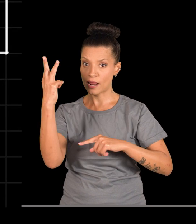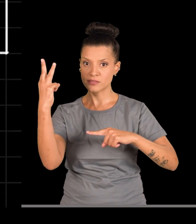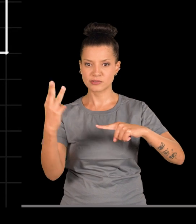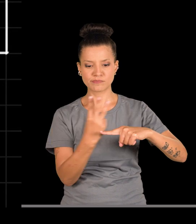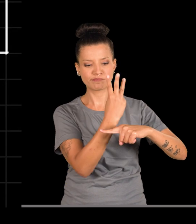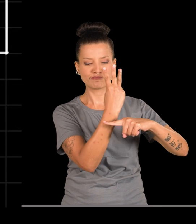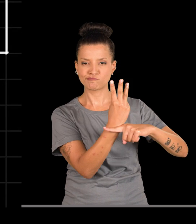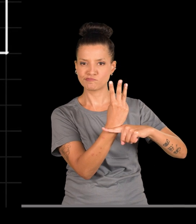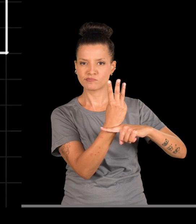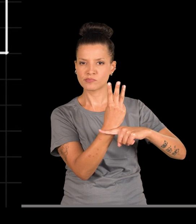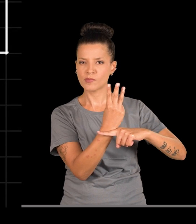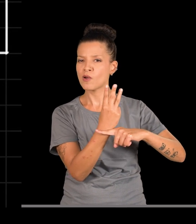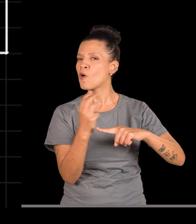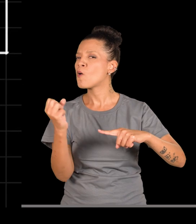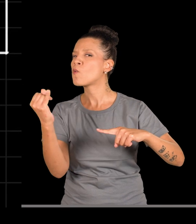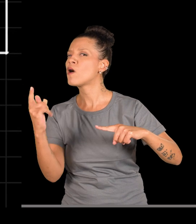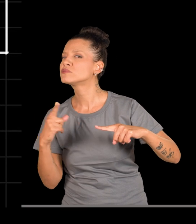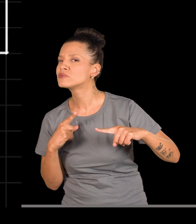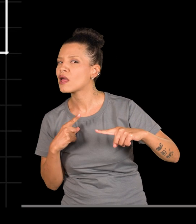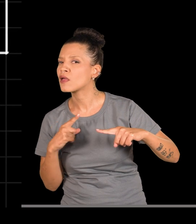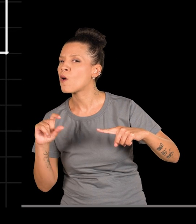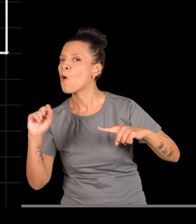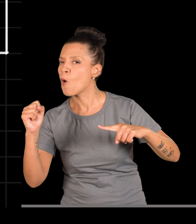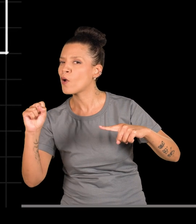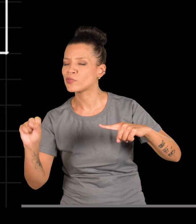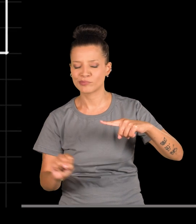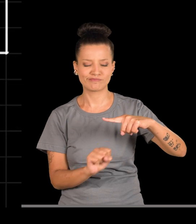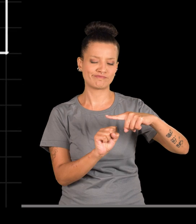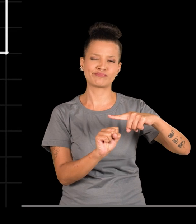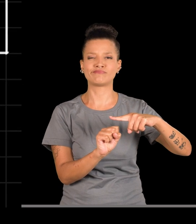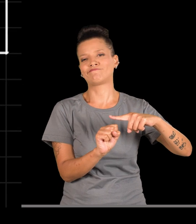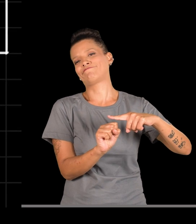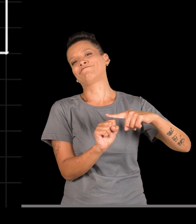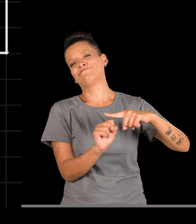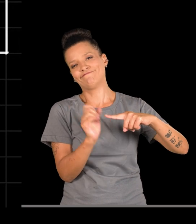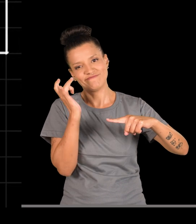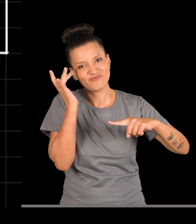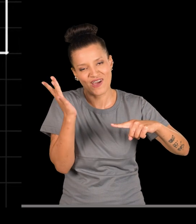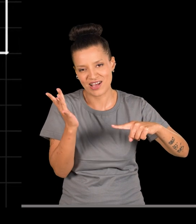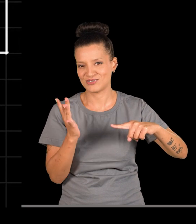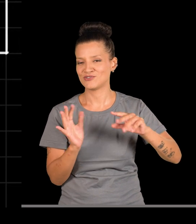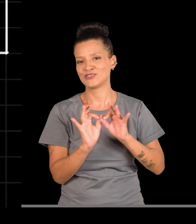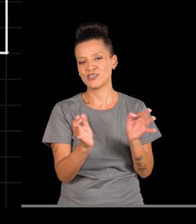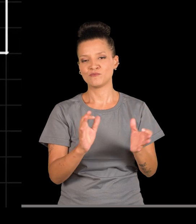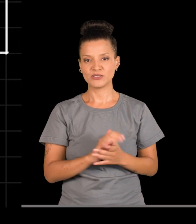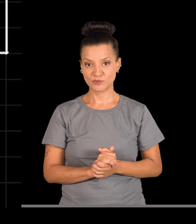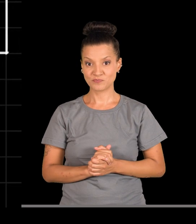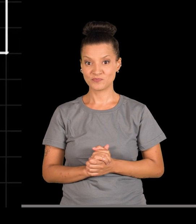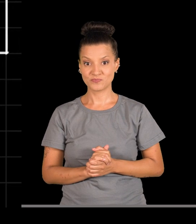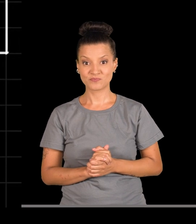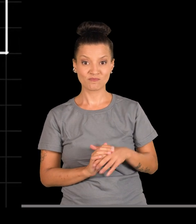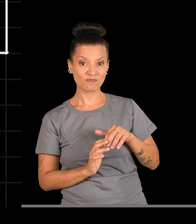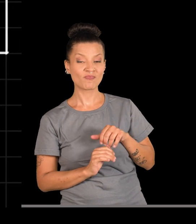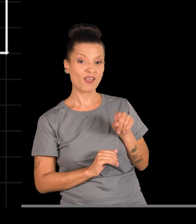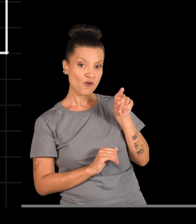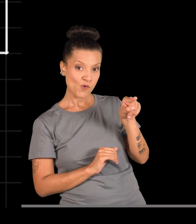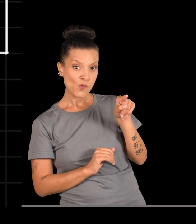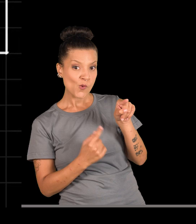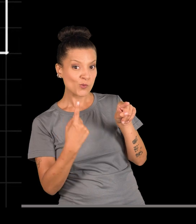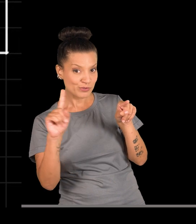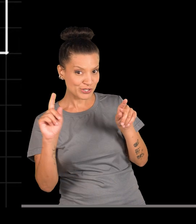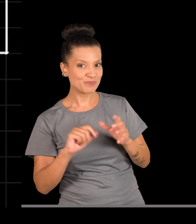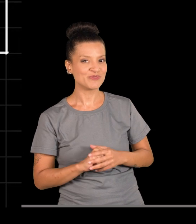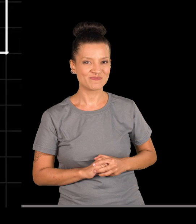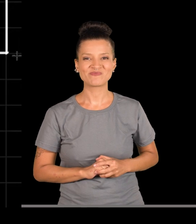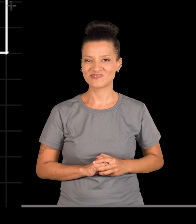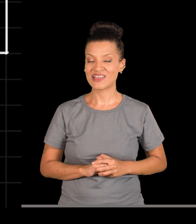que eu pintei, sobre o número total de divisões, que é 8. Tranquilinho, muito fácil, muito simples. Agora aqui, para finalizar esse exemplo,